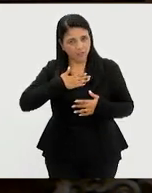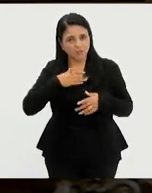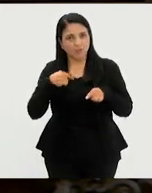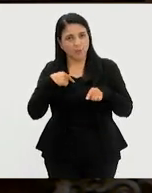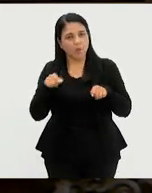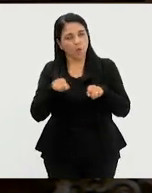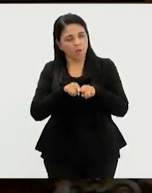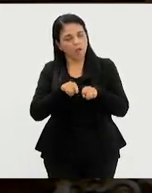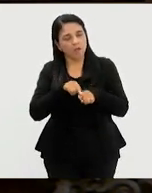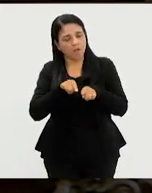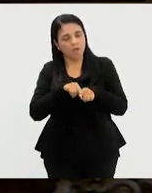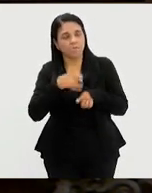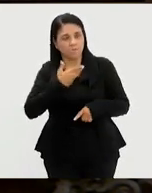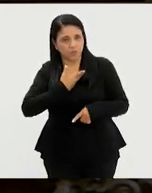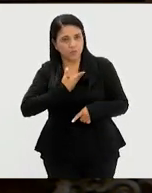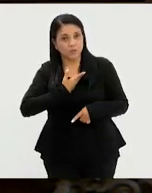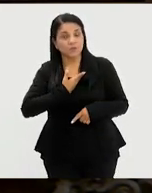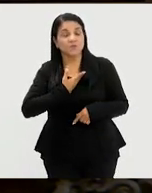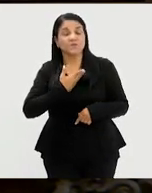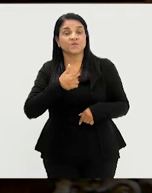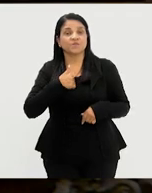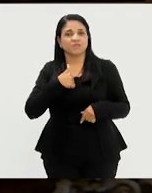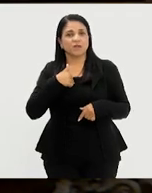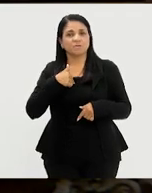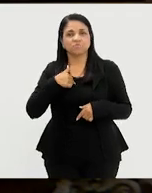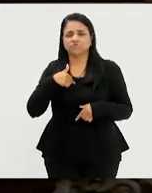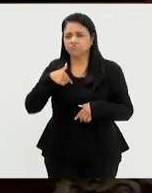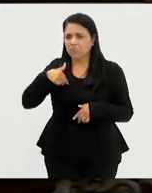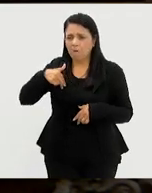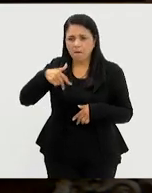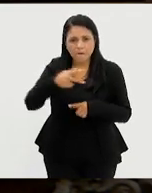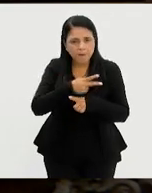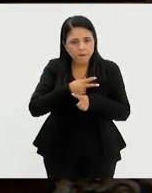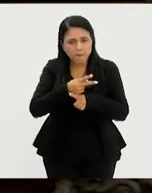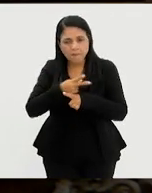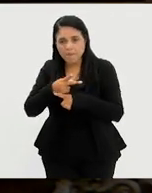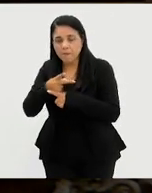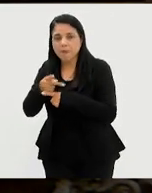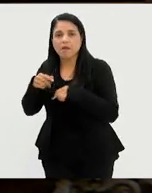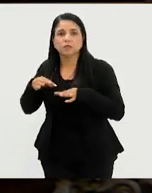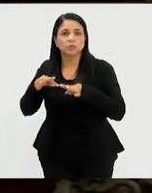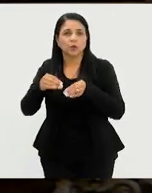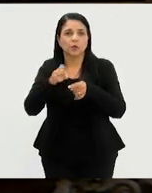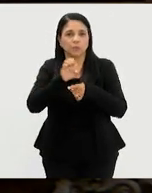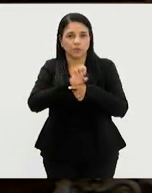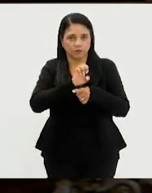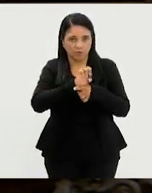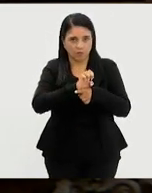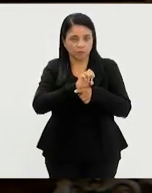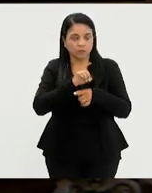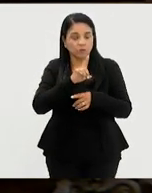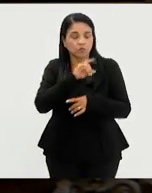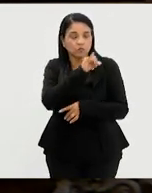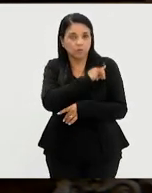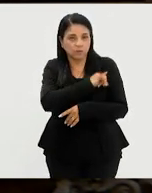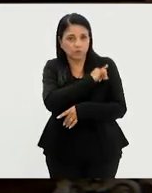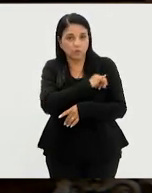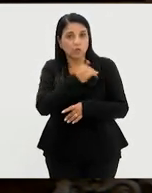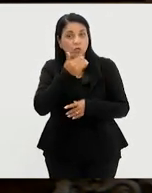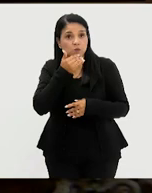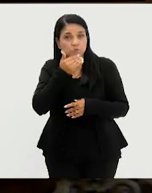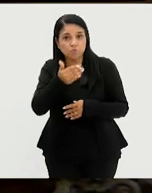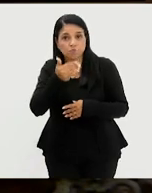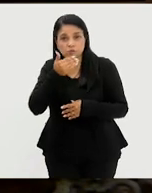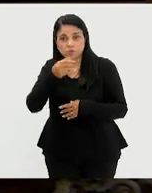diversos prefeitos eu tenho andado toda a região norte Noroeste do Estado do Rio de Janeiro e o apelo dos